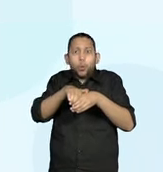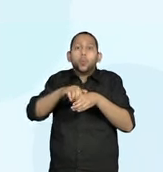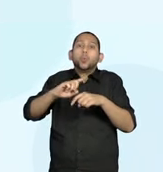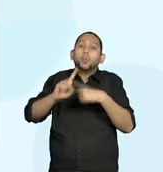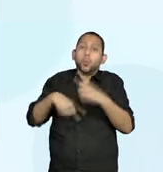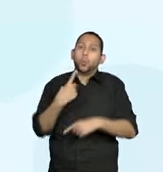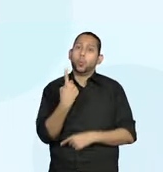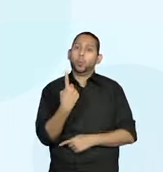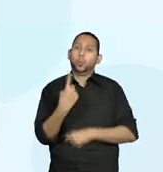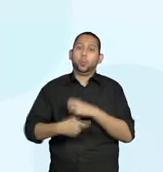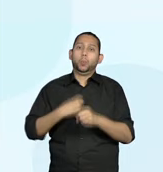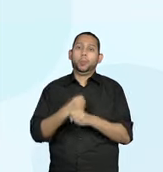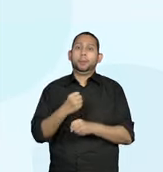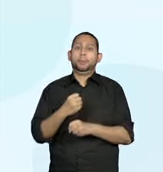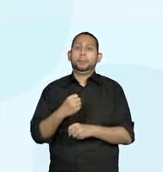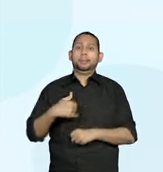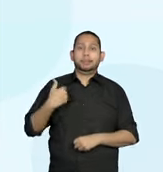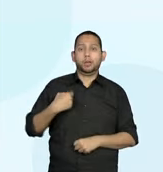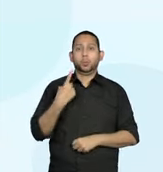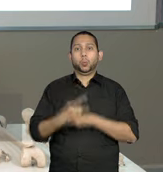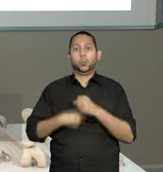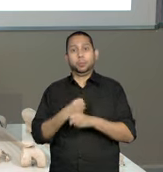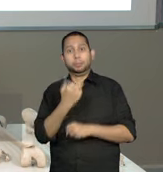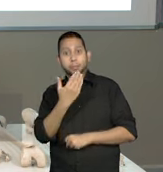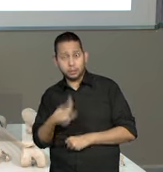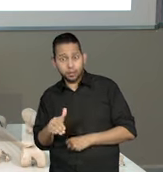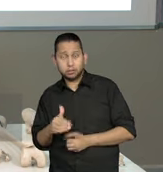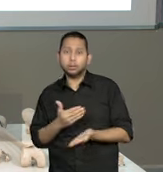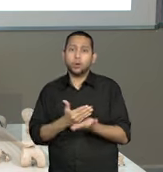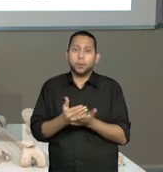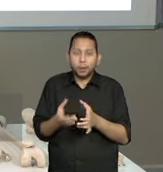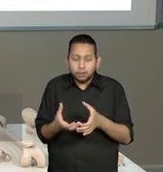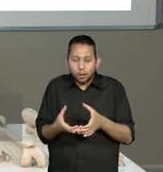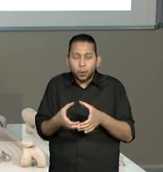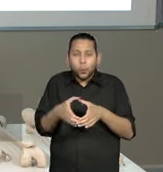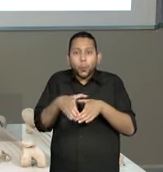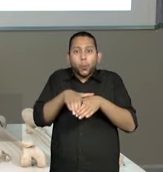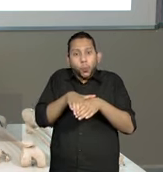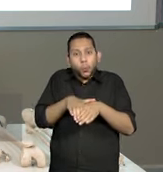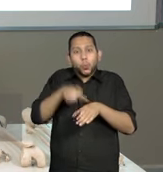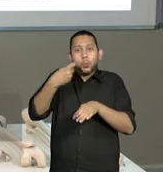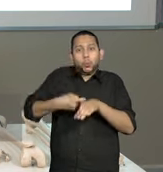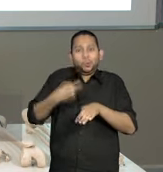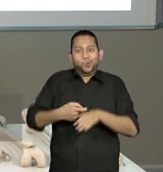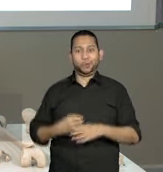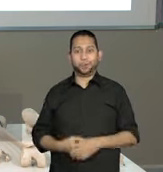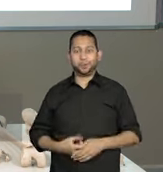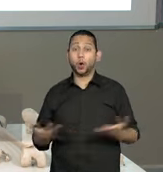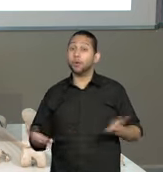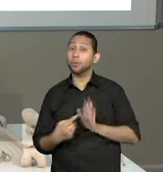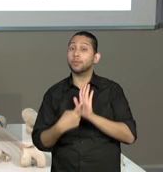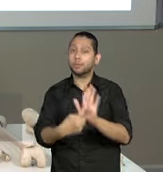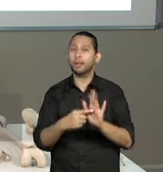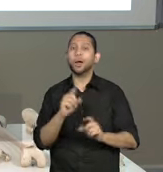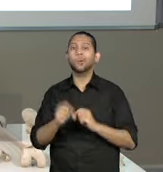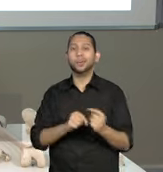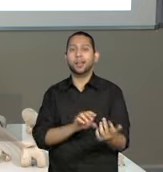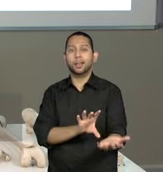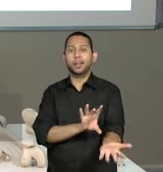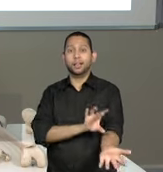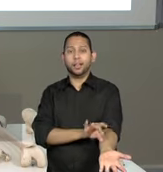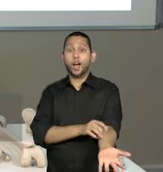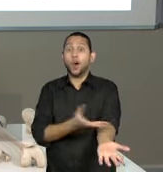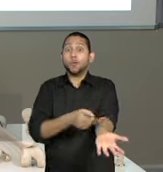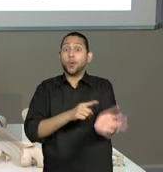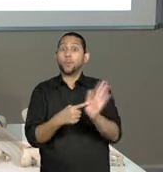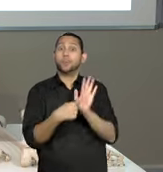de articulações e ligamentos. Vocês podem ter visto aqui, ó, olhando os ossos,